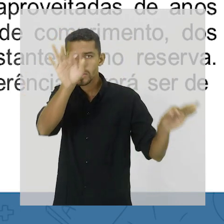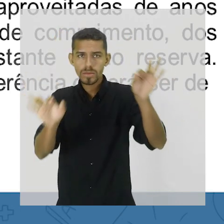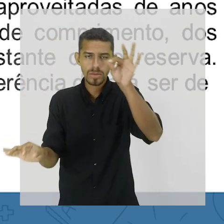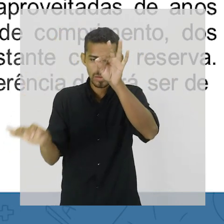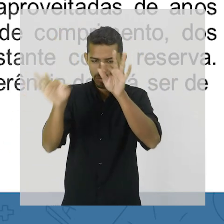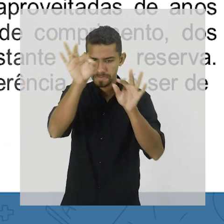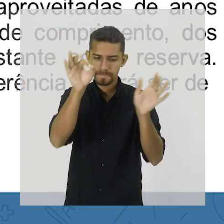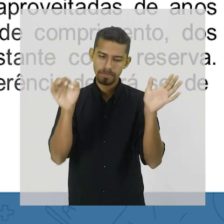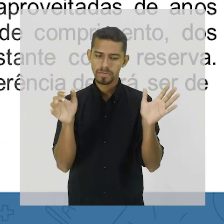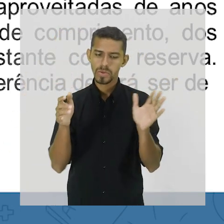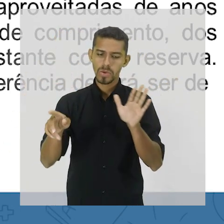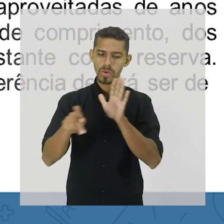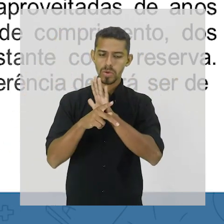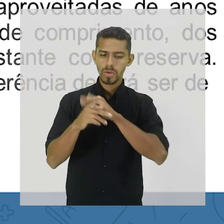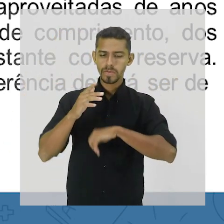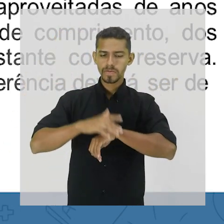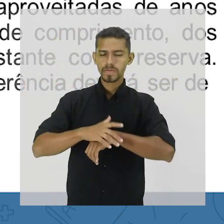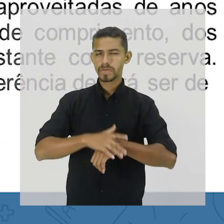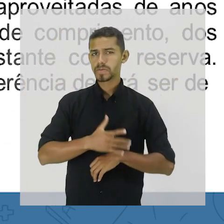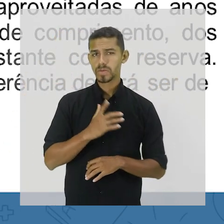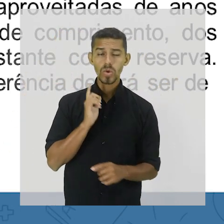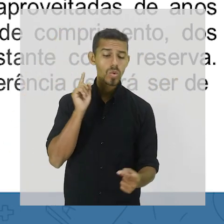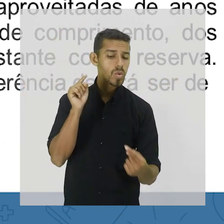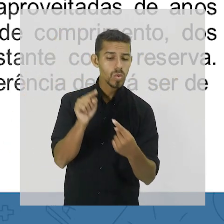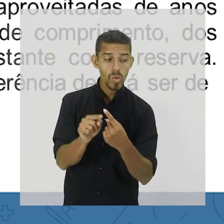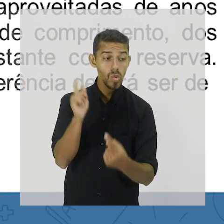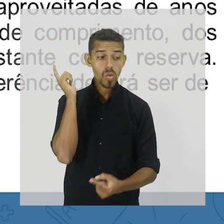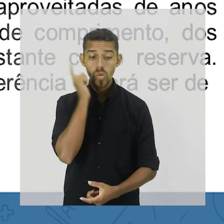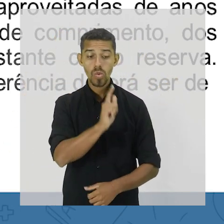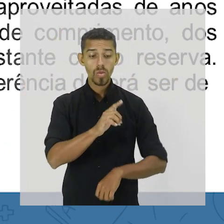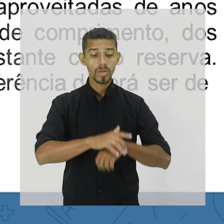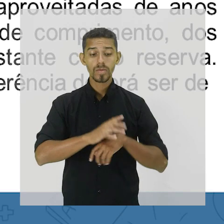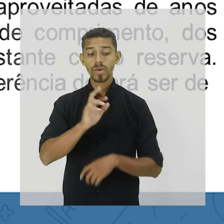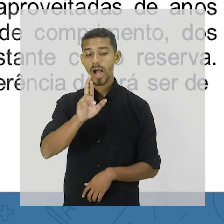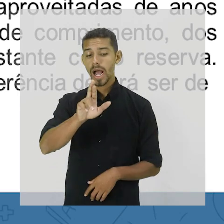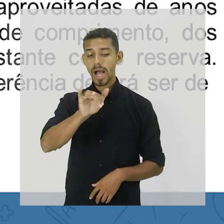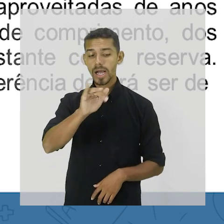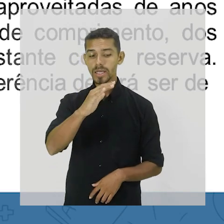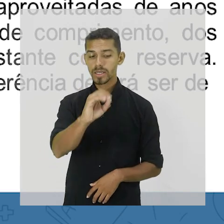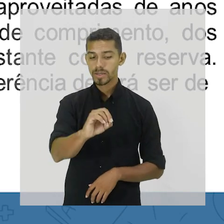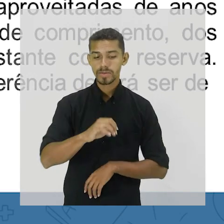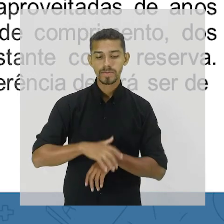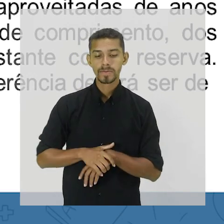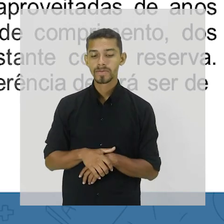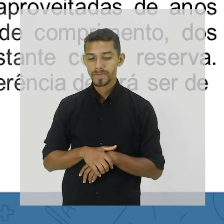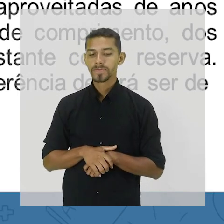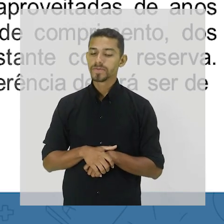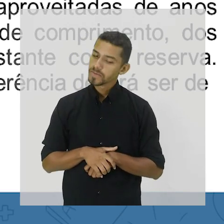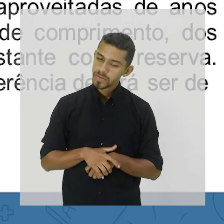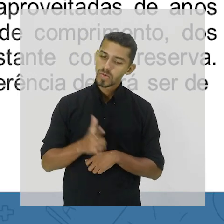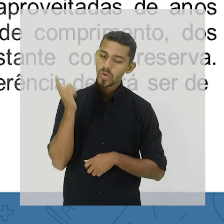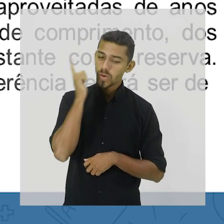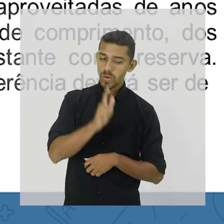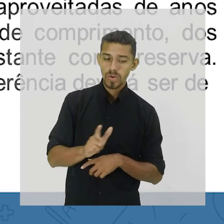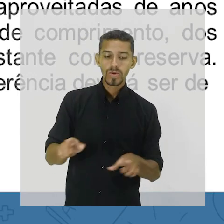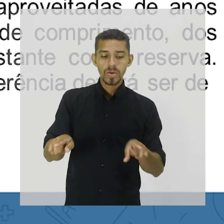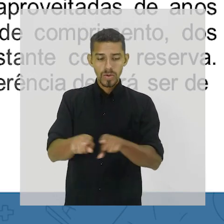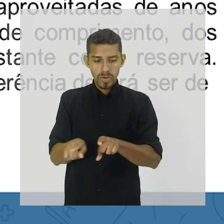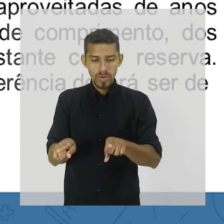reserva. Para que ele atinja seu objetivo, o raio em metros da circunferência deverá